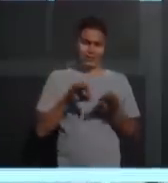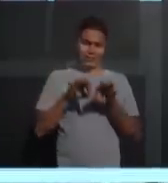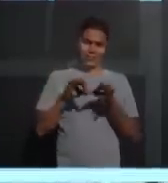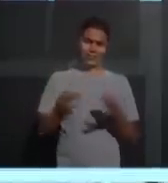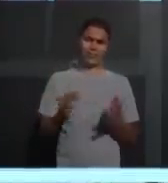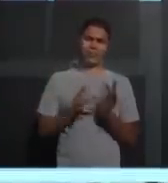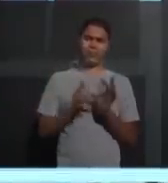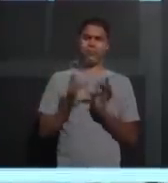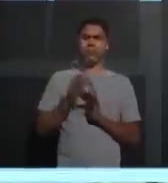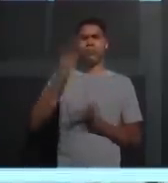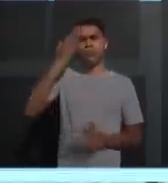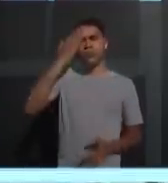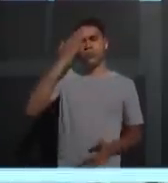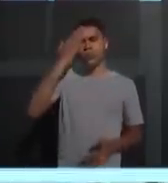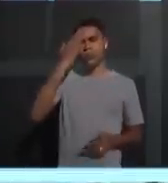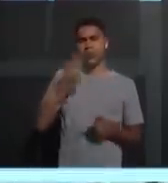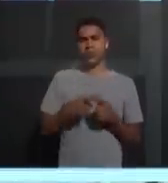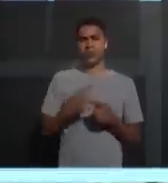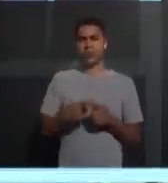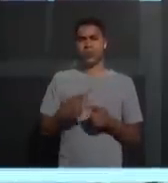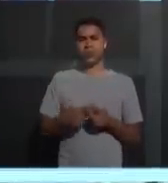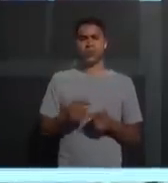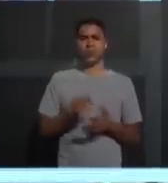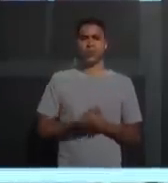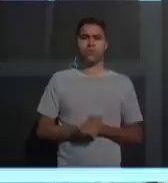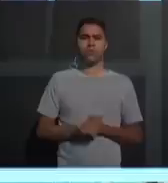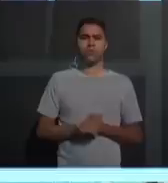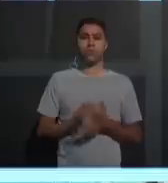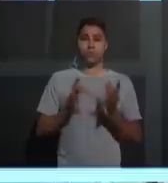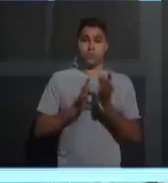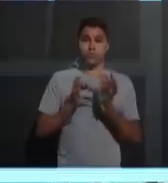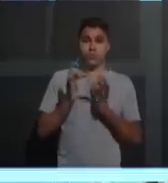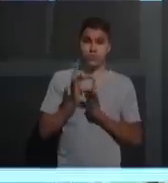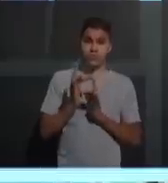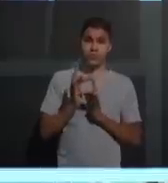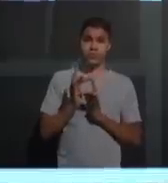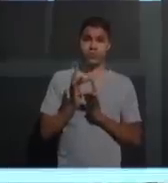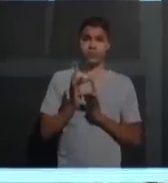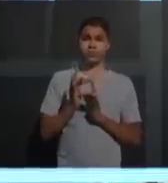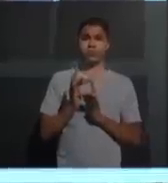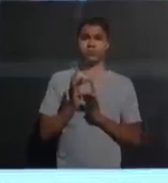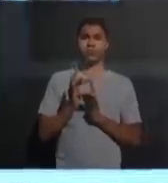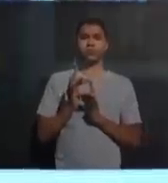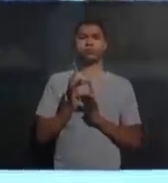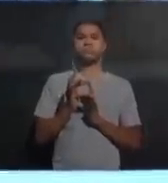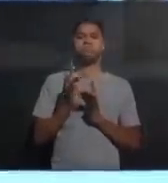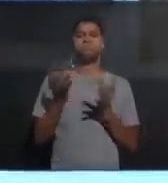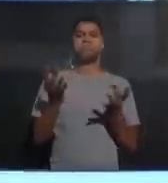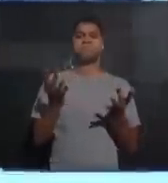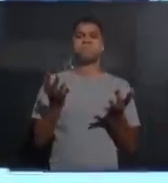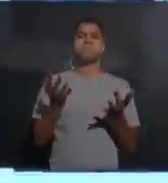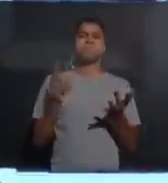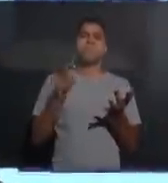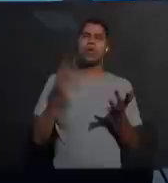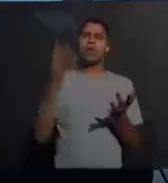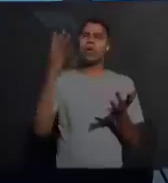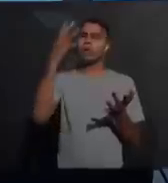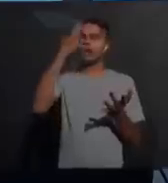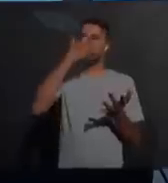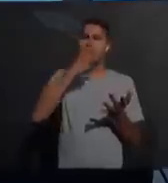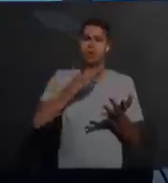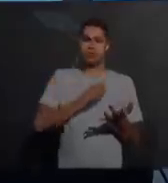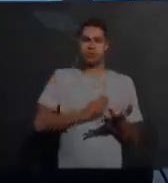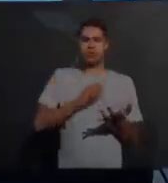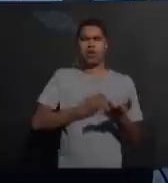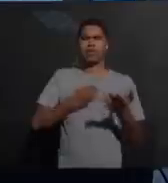de jesus só porque jesus ele a beleza da vida de